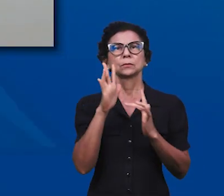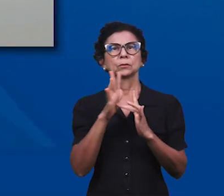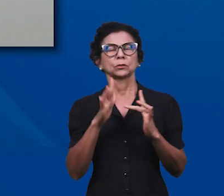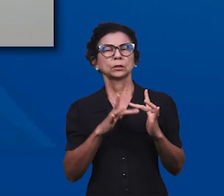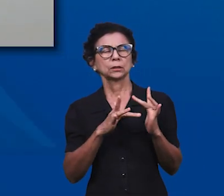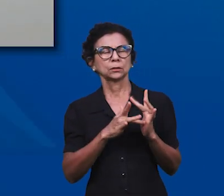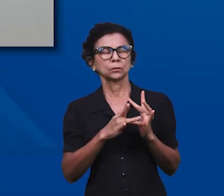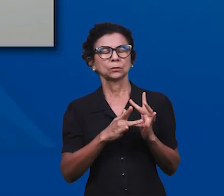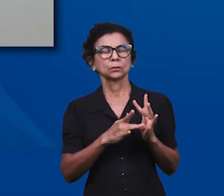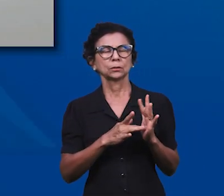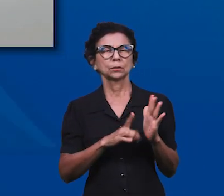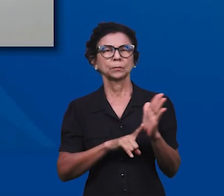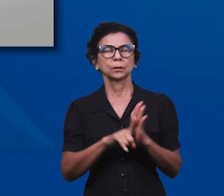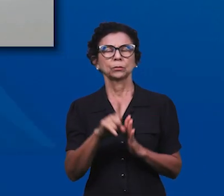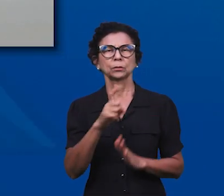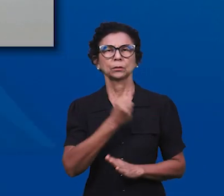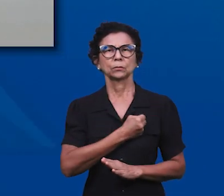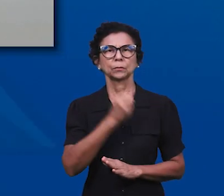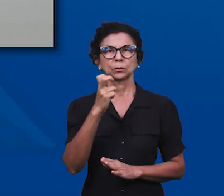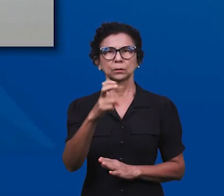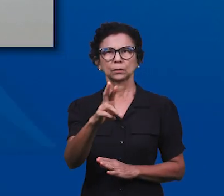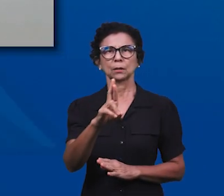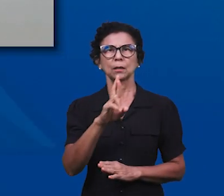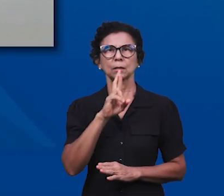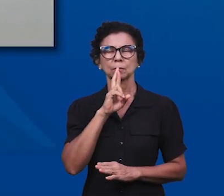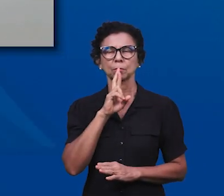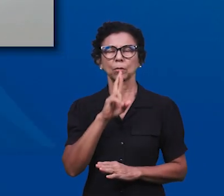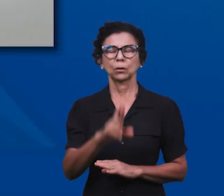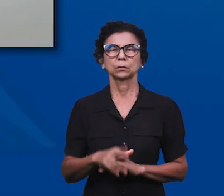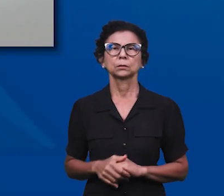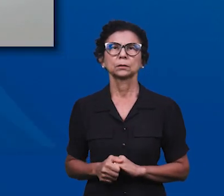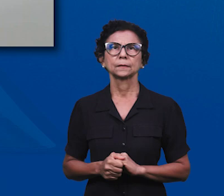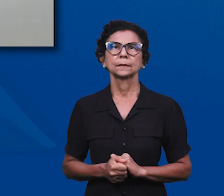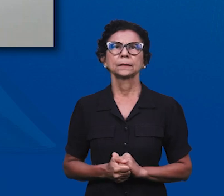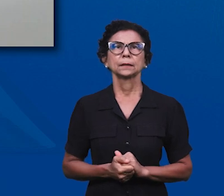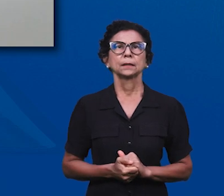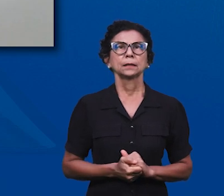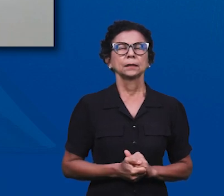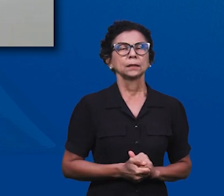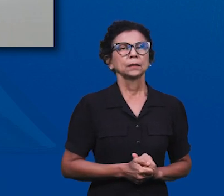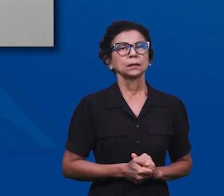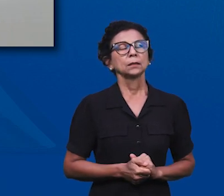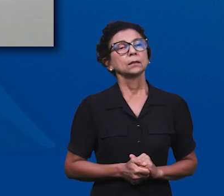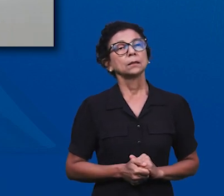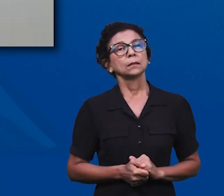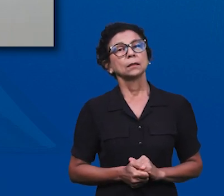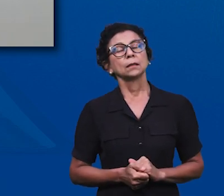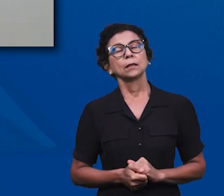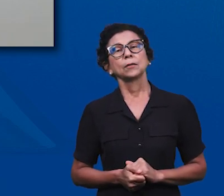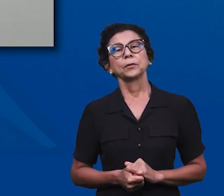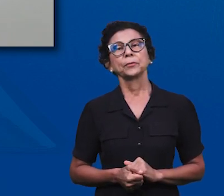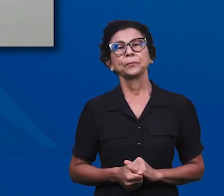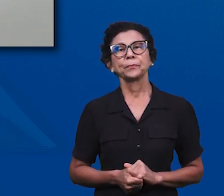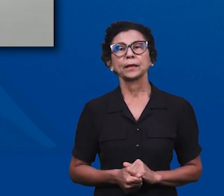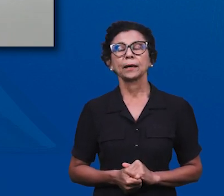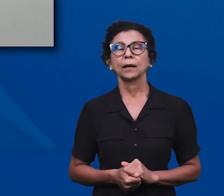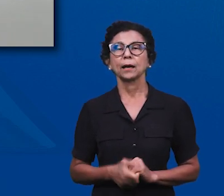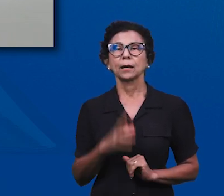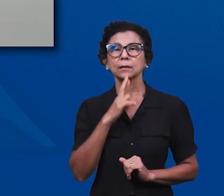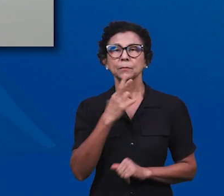Jesus. Respondendo à pergunta 5, podemos destacar como palavra-chave a essa igreja a